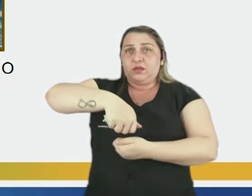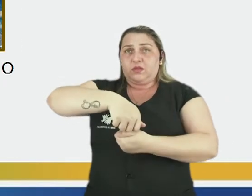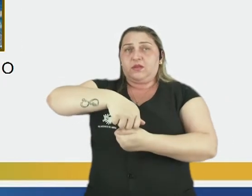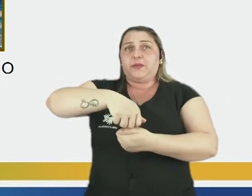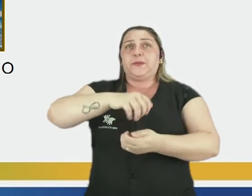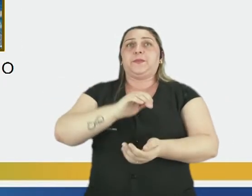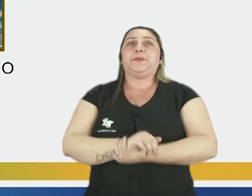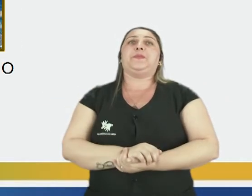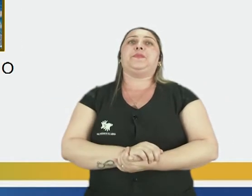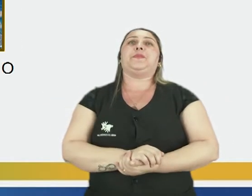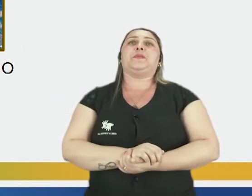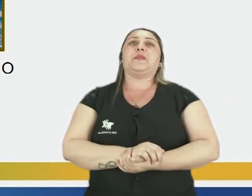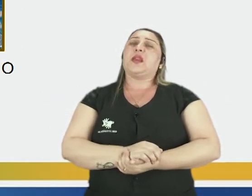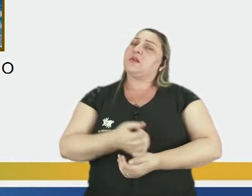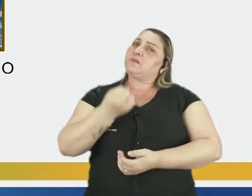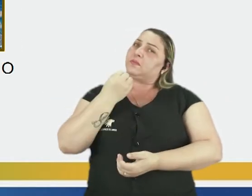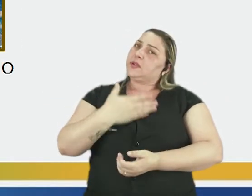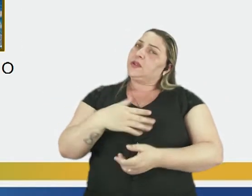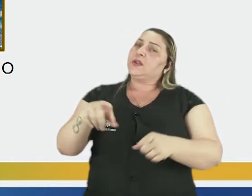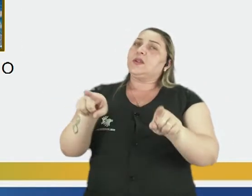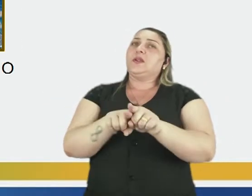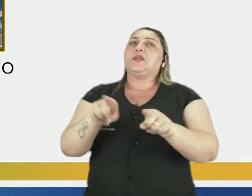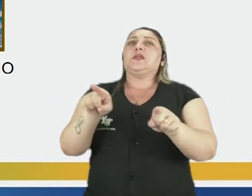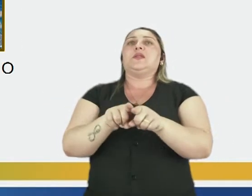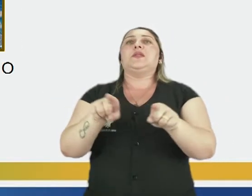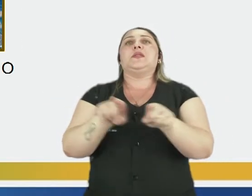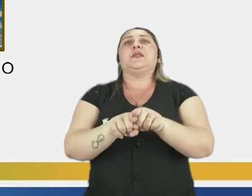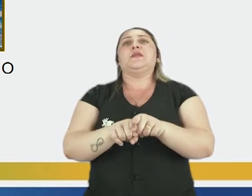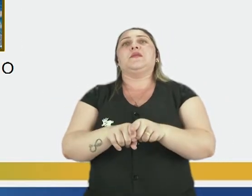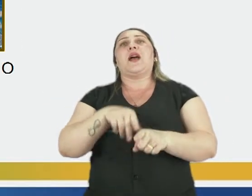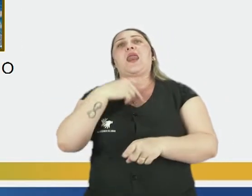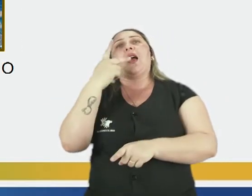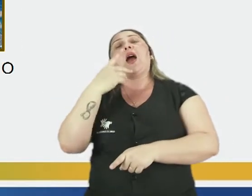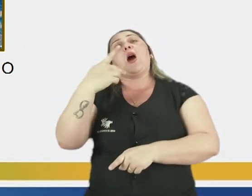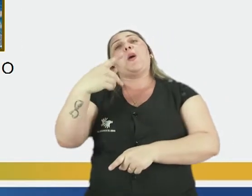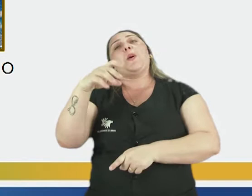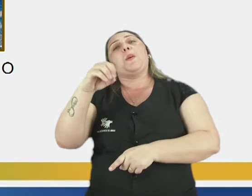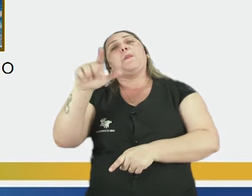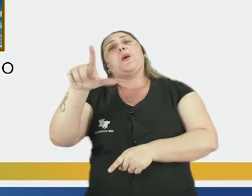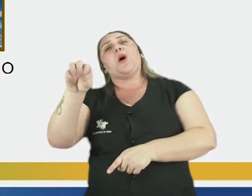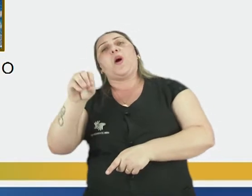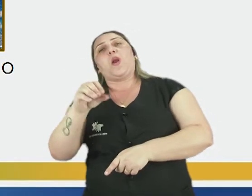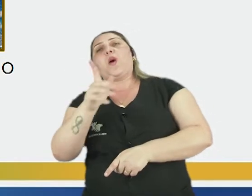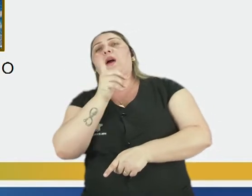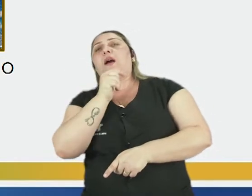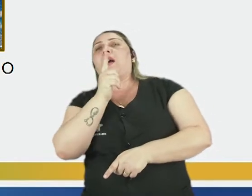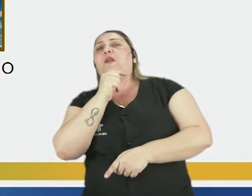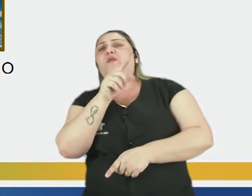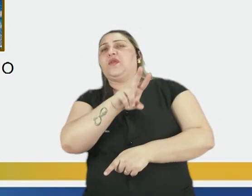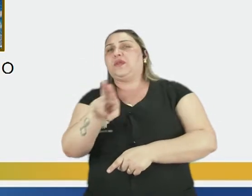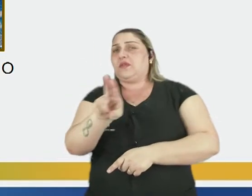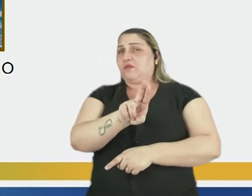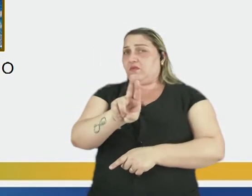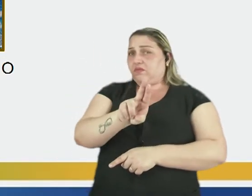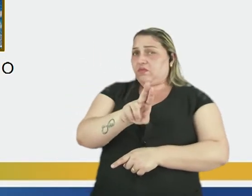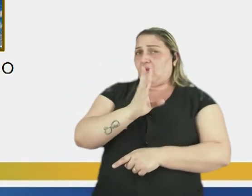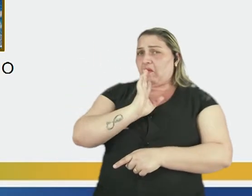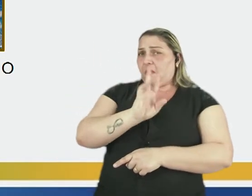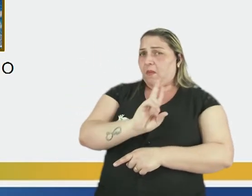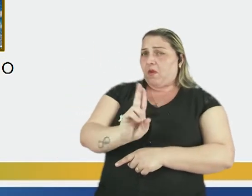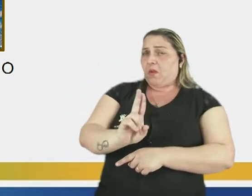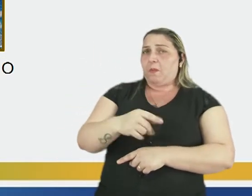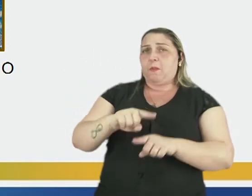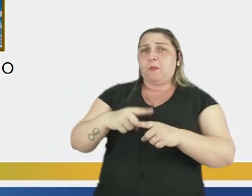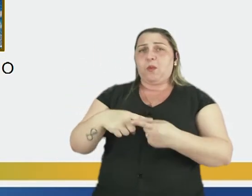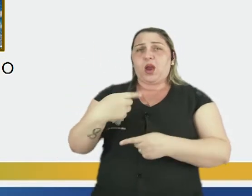né? É bem interessante. E a outra modalidade que a gente vai falar, vocês devem conhecer por nome, né? Porque a gente não